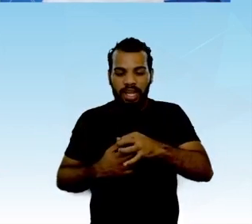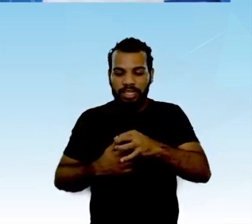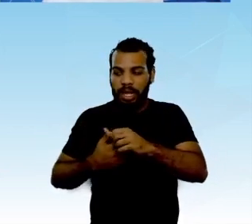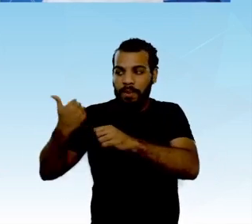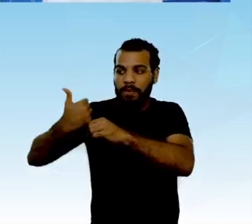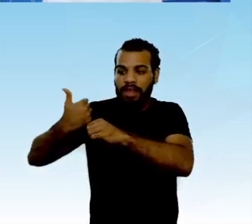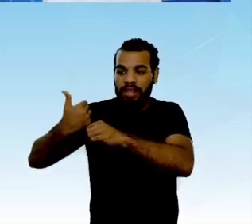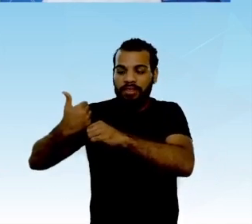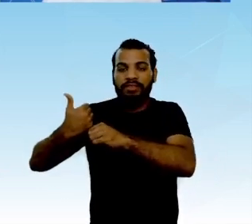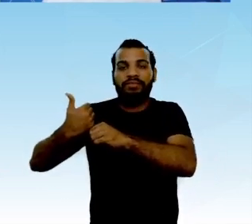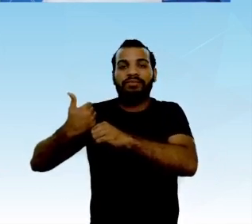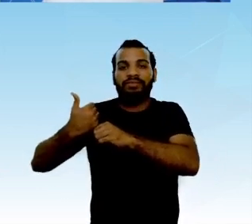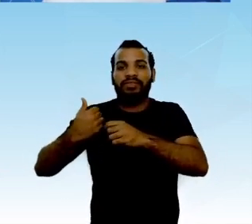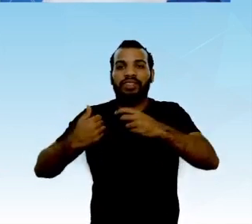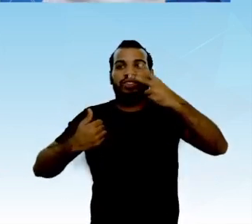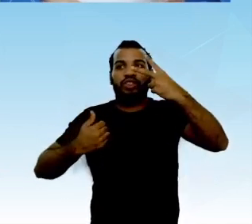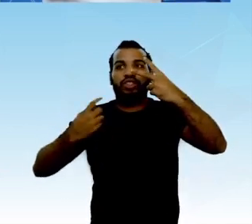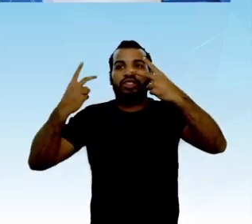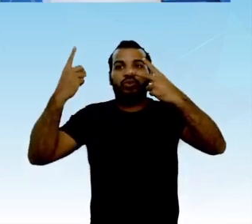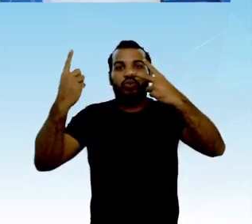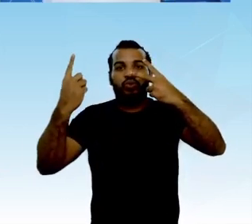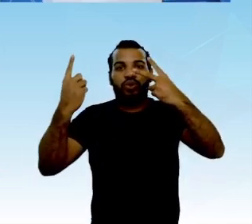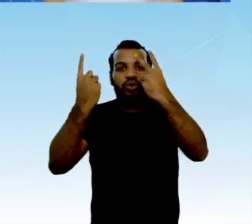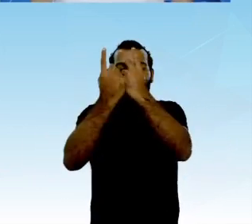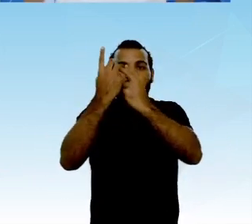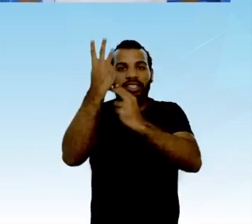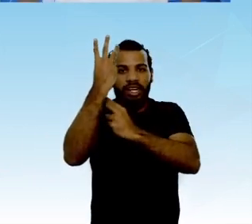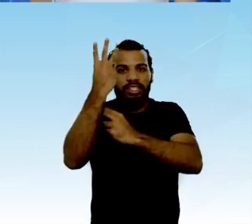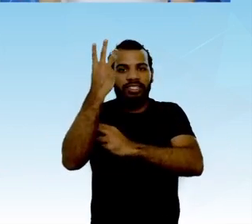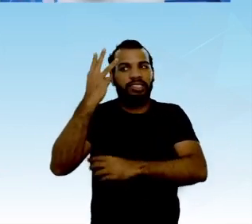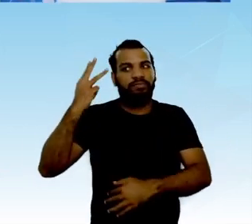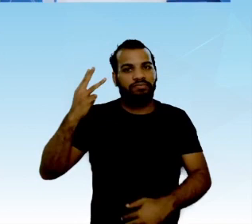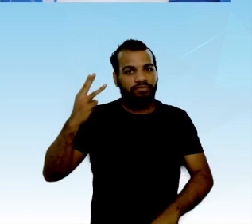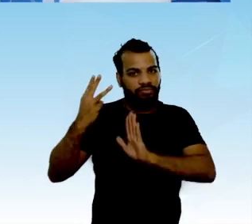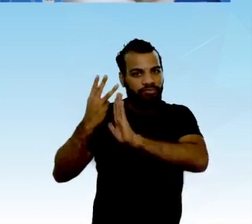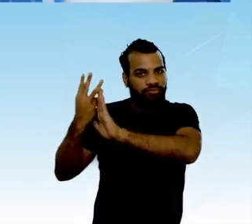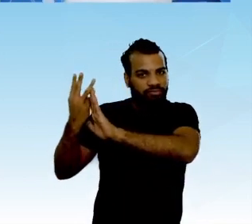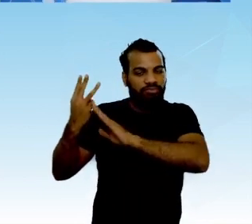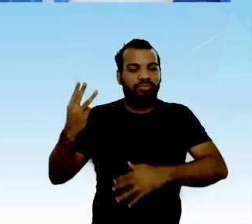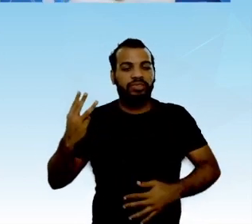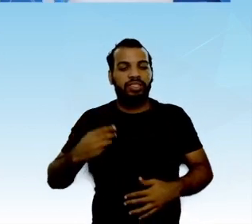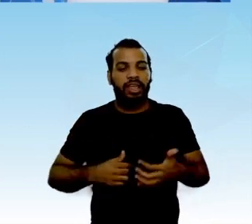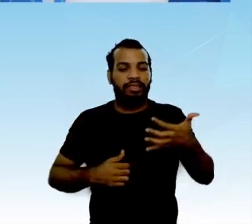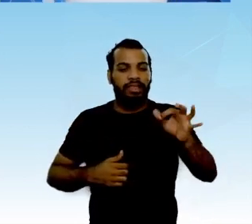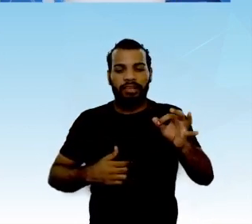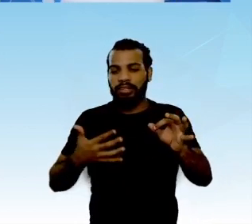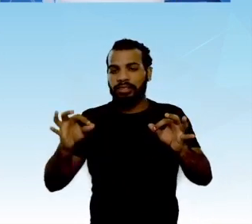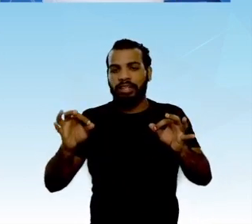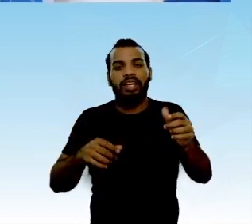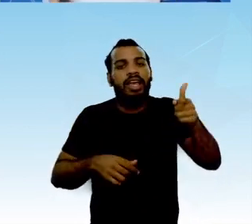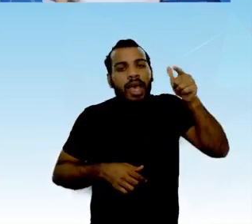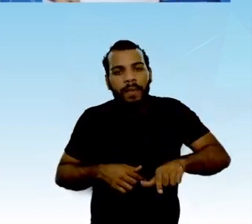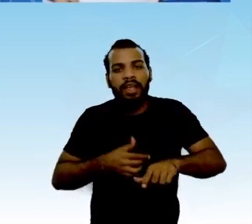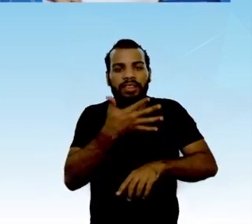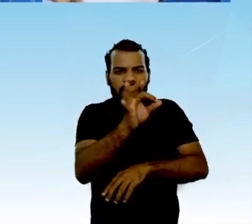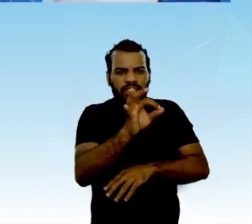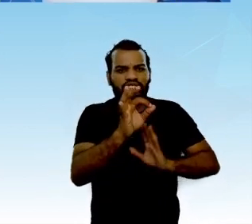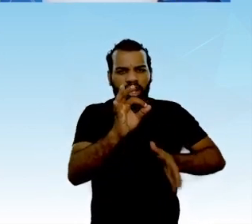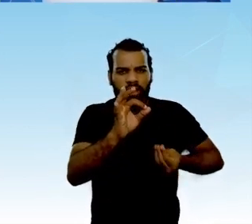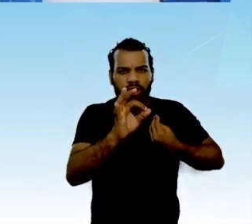a terceira, operando vai dar 17 vezes 10 a menos 3